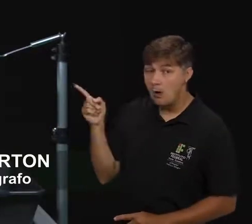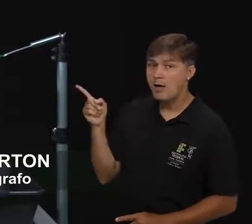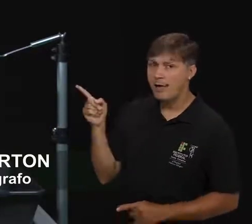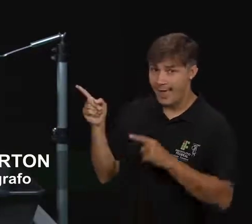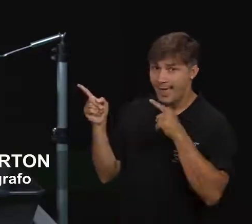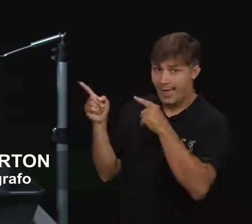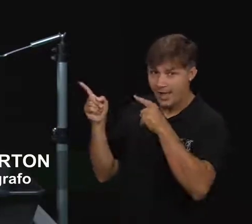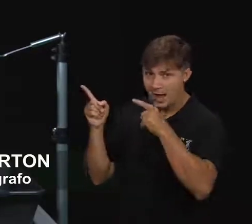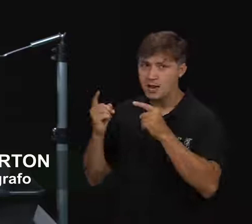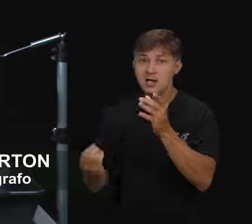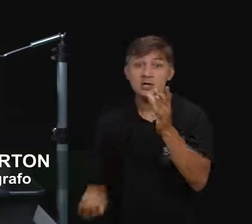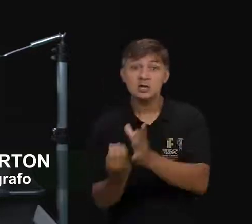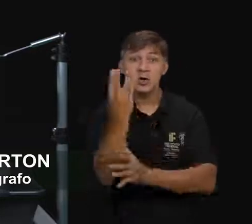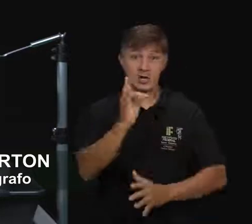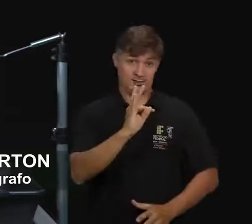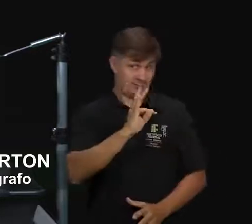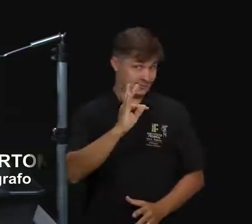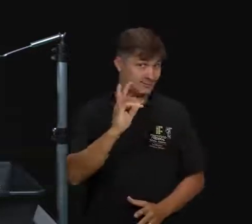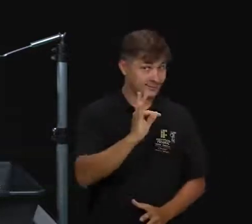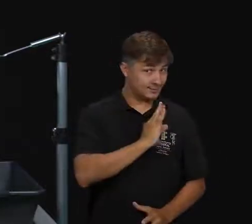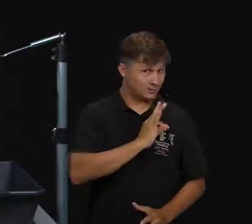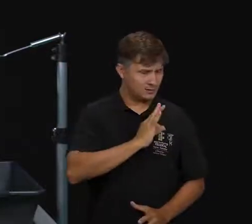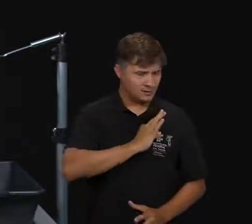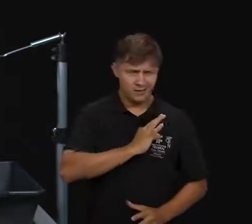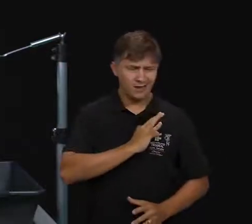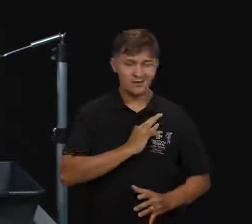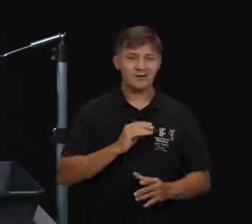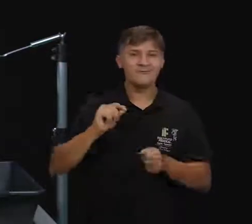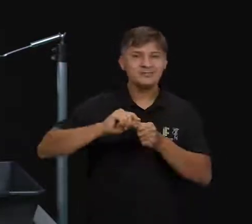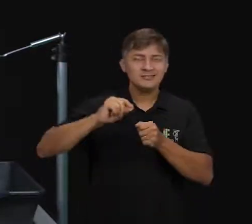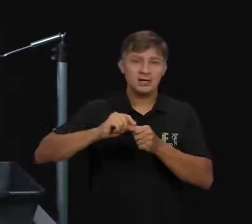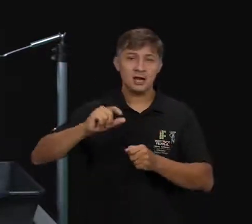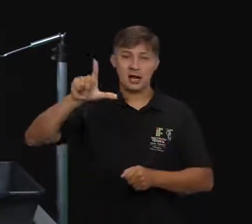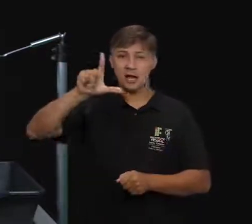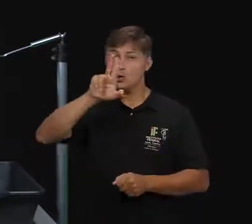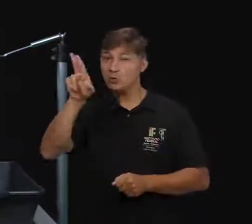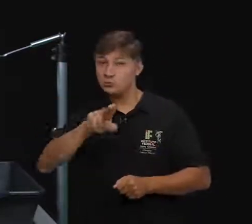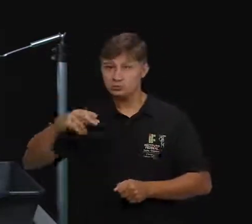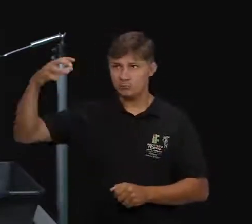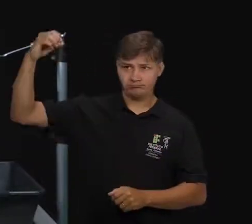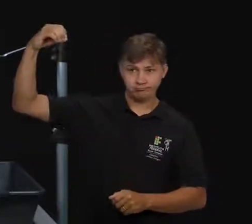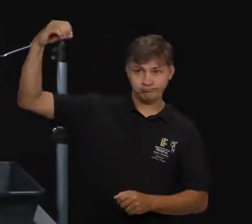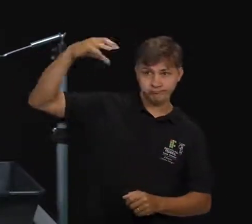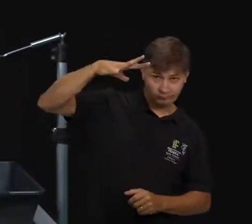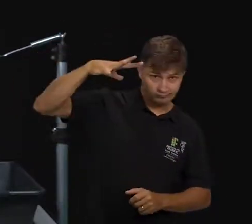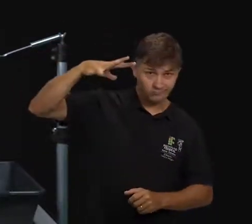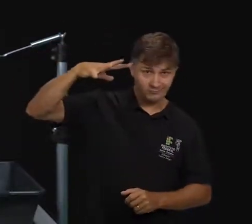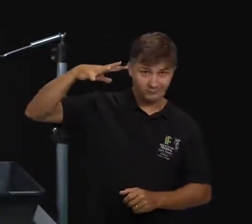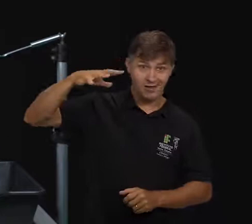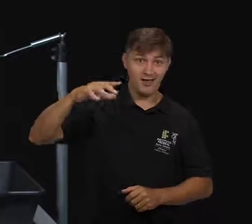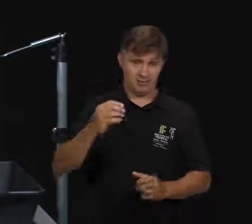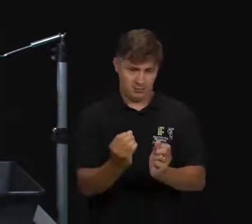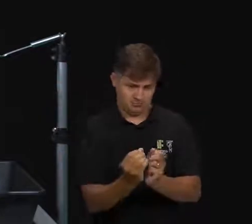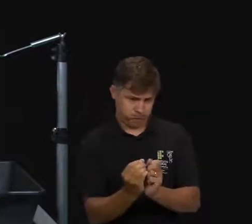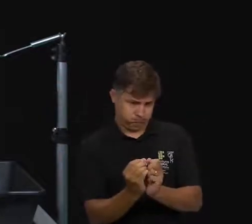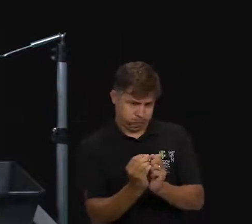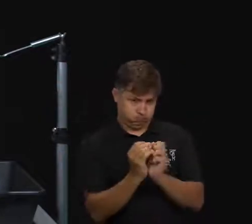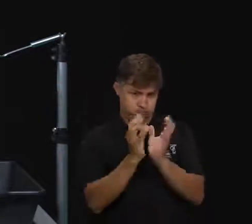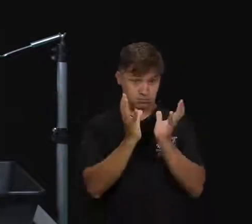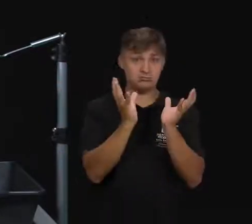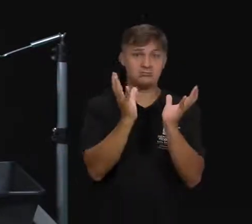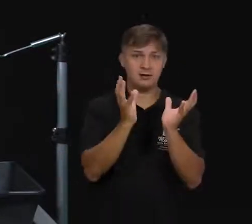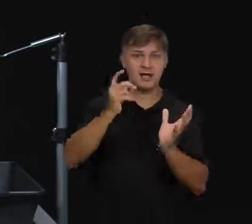chamado Harold Edgerton. Ele desenvolveu essa técnica usando flash estroboscópio. Com essa técnica